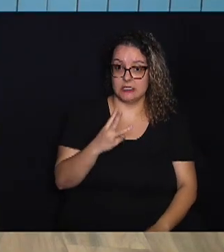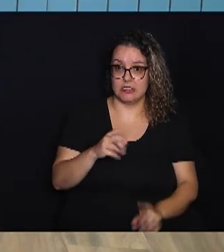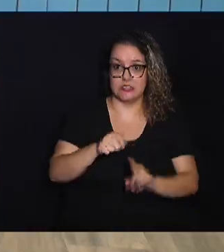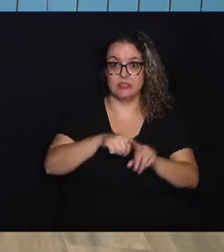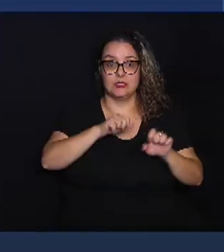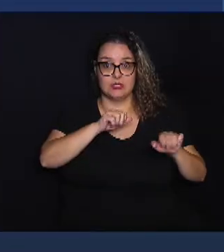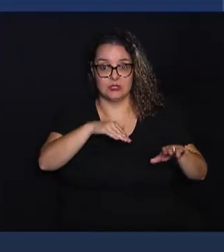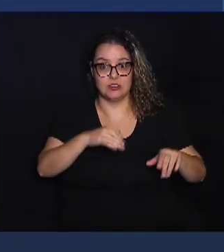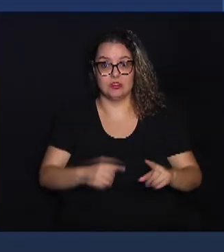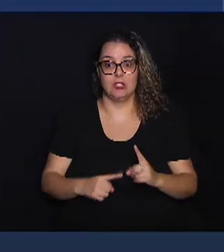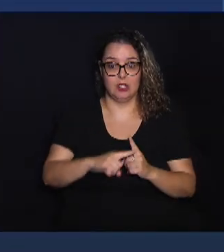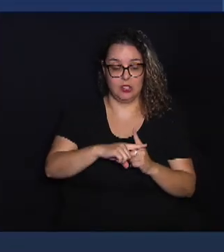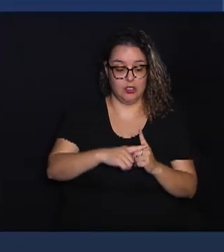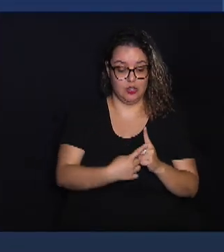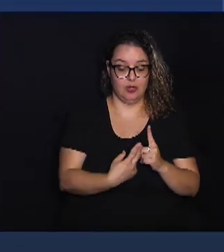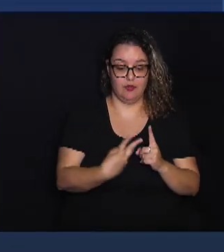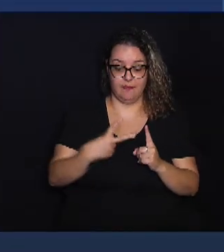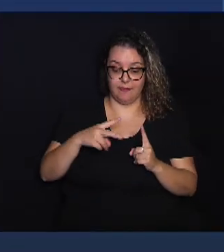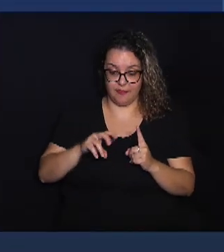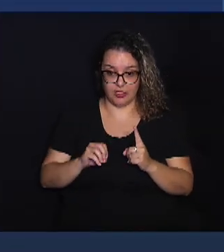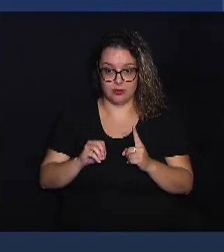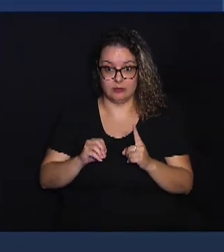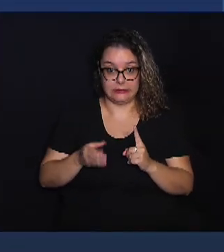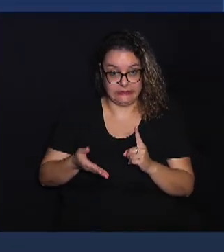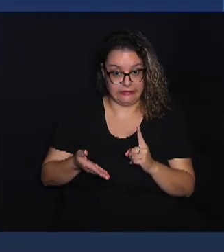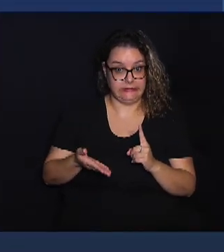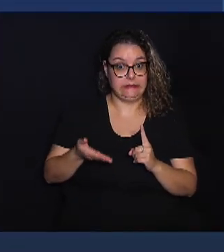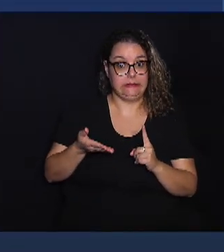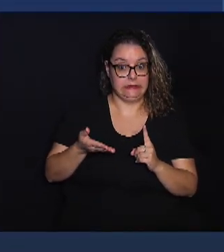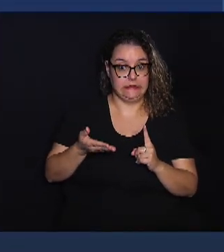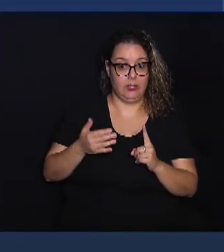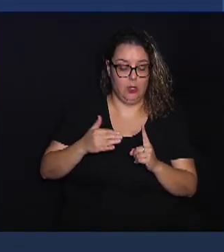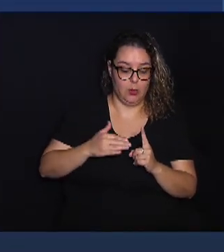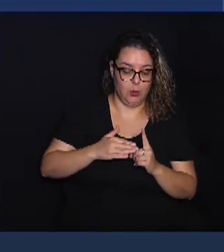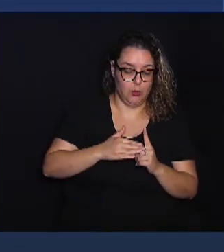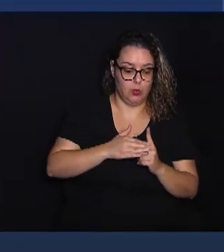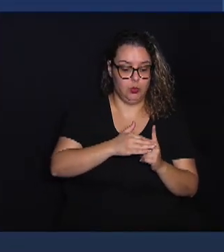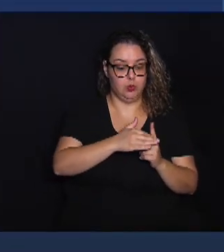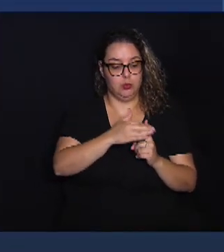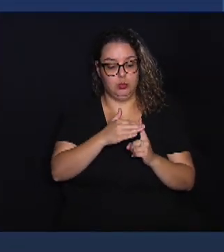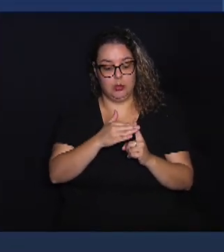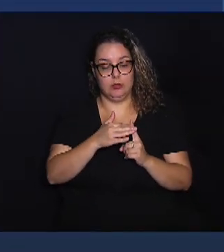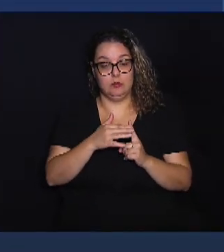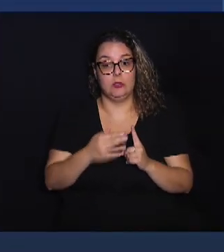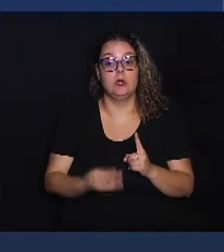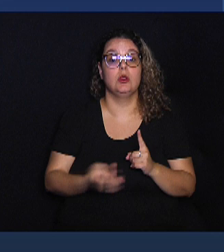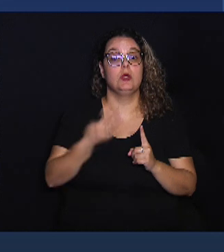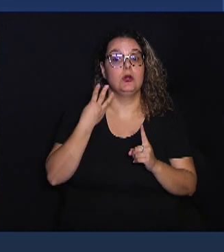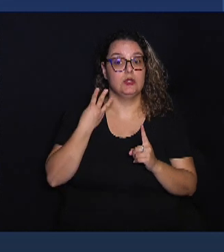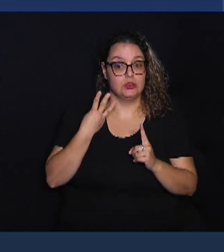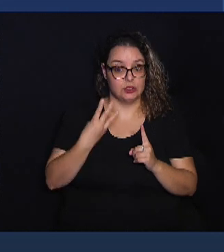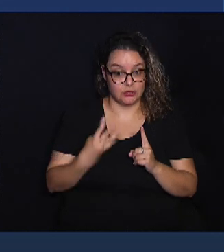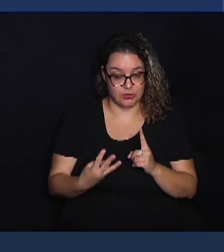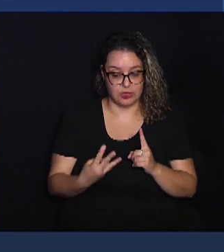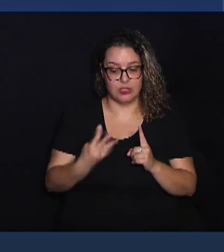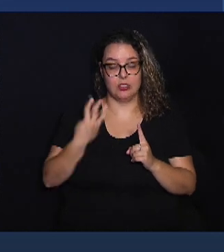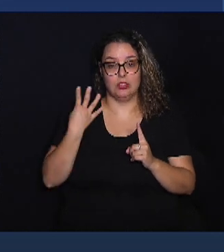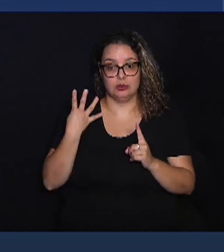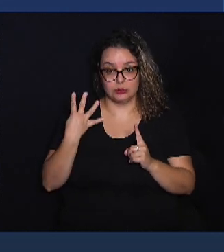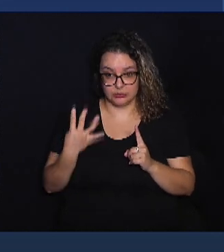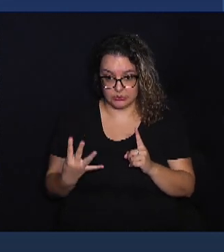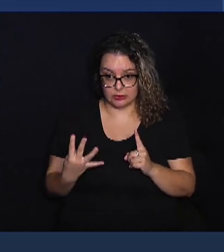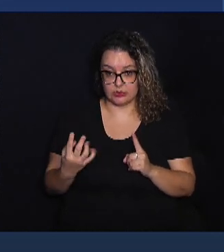setembro, mínima de 20 graus, já é uma mínima elevada. Ao longo do dia, essa temperatura sobe, podendo